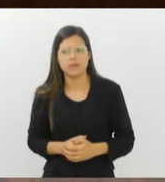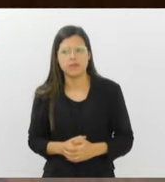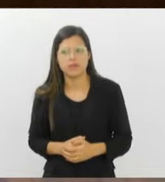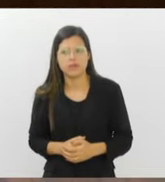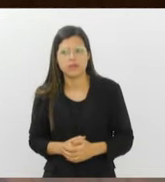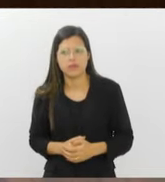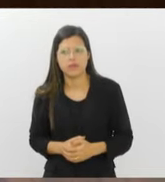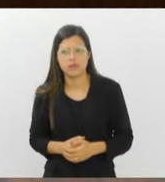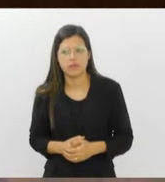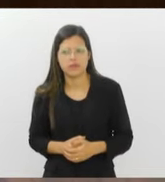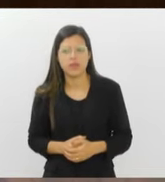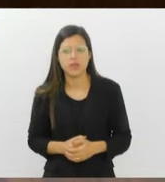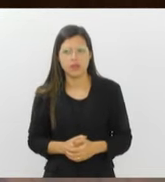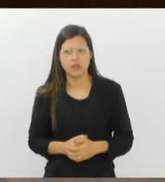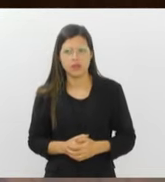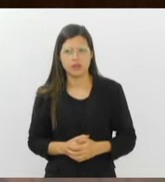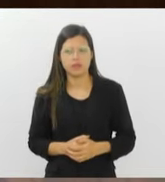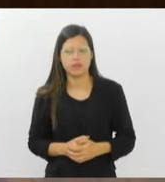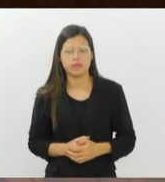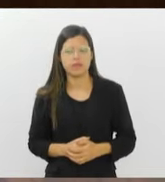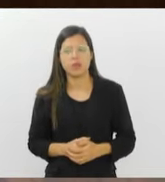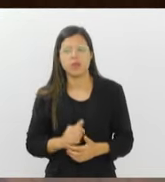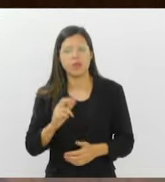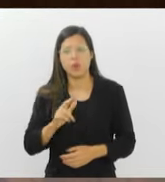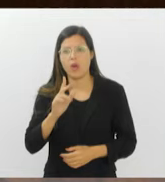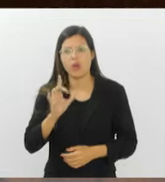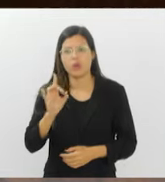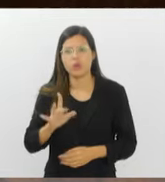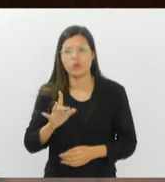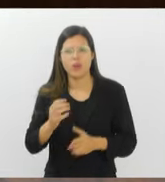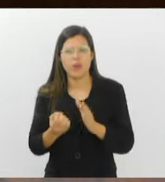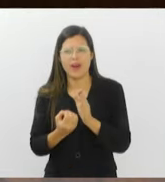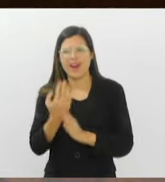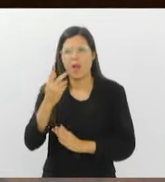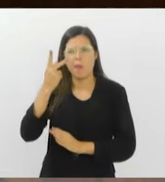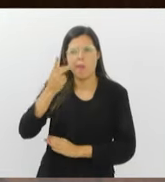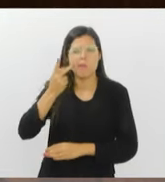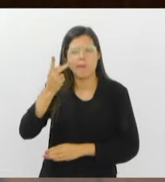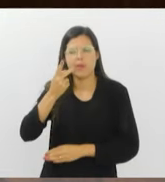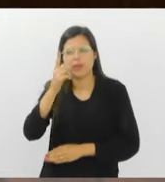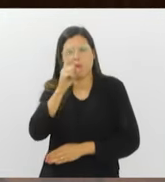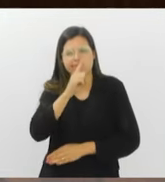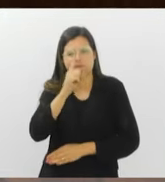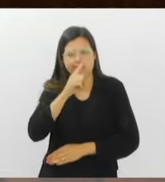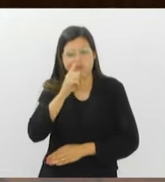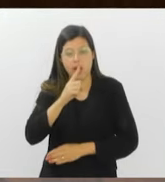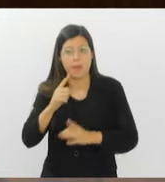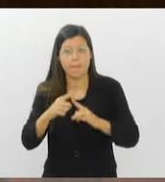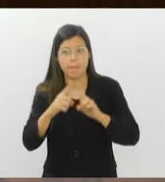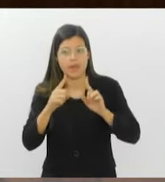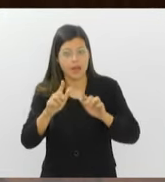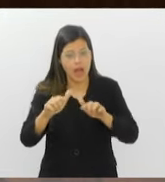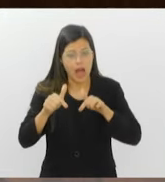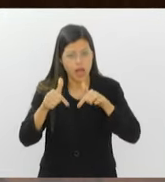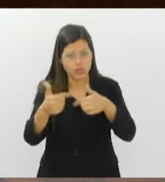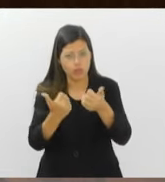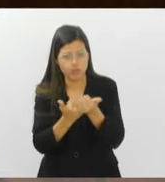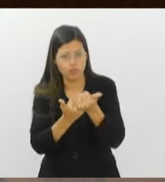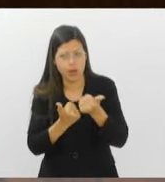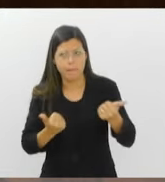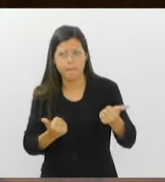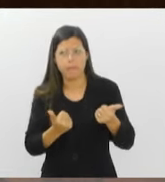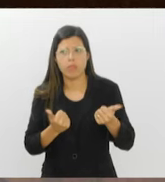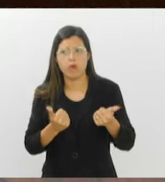inova em não só criar uma mera política, mas também em implementar ações de assistência nas áreas